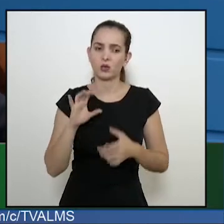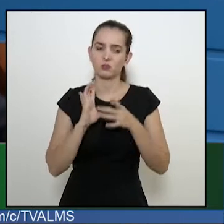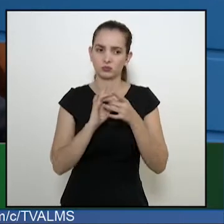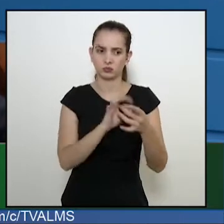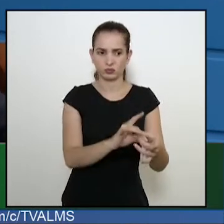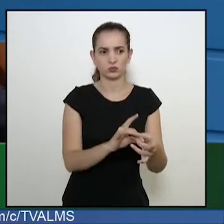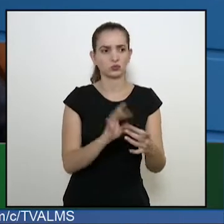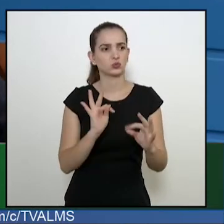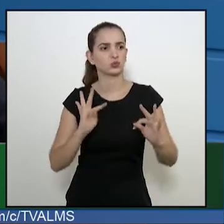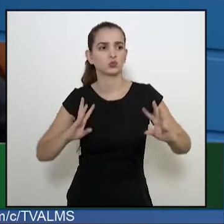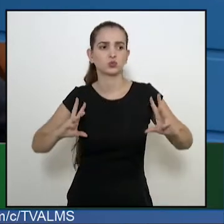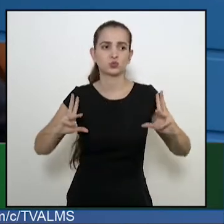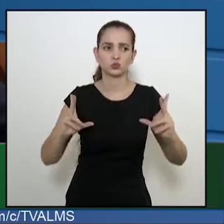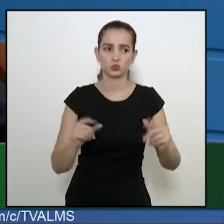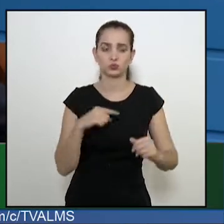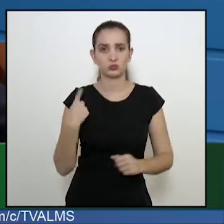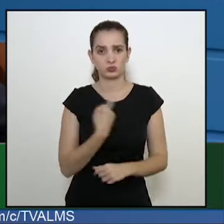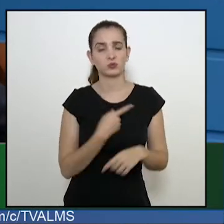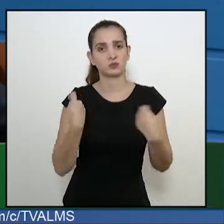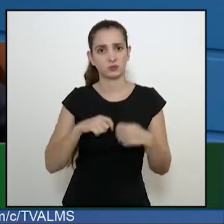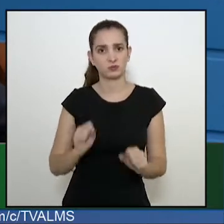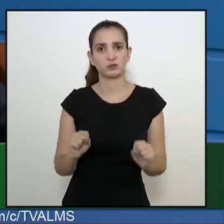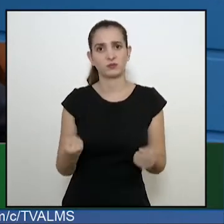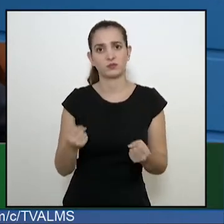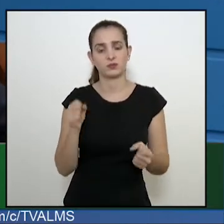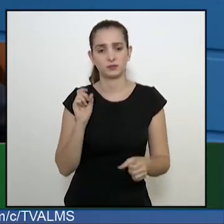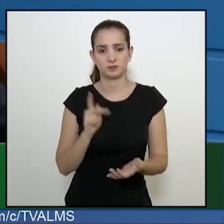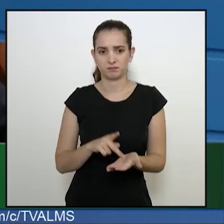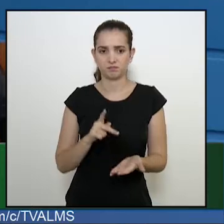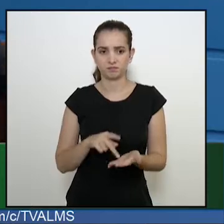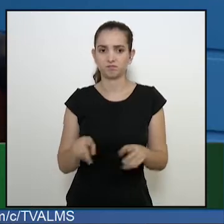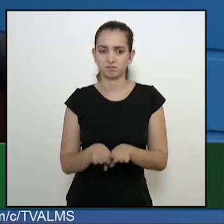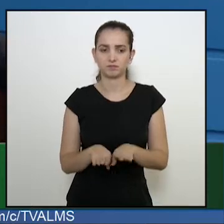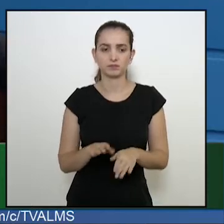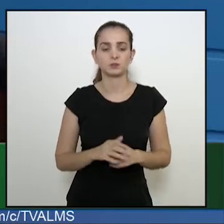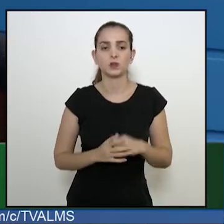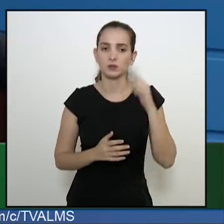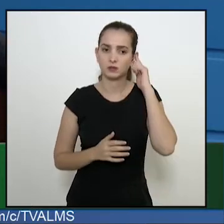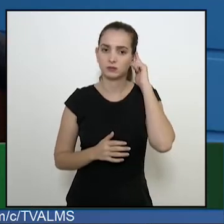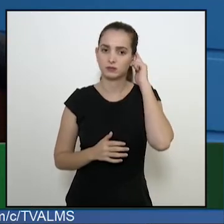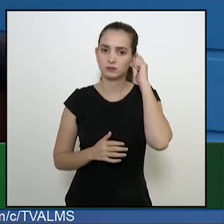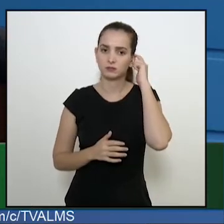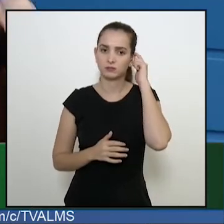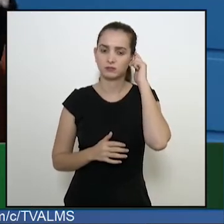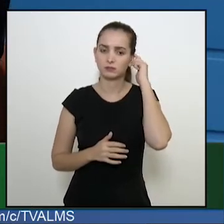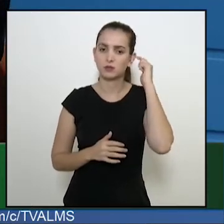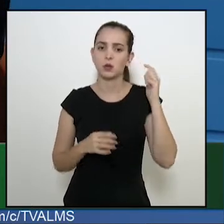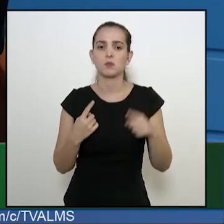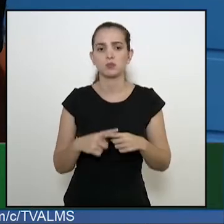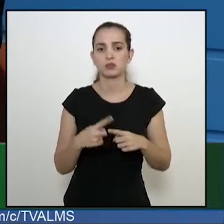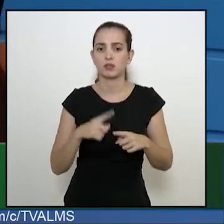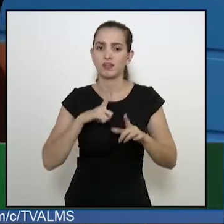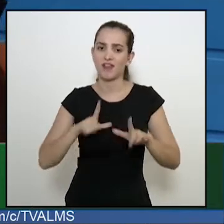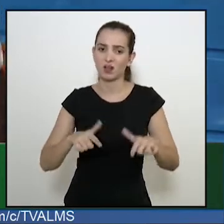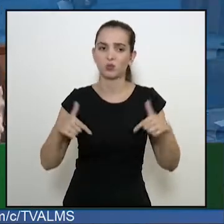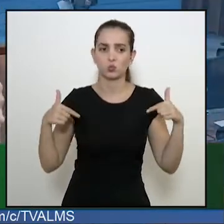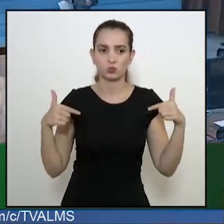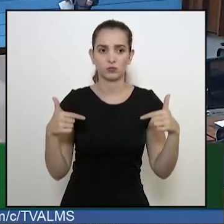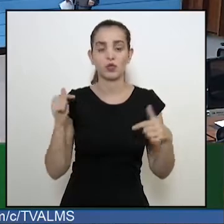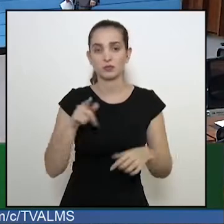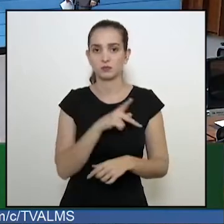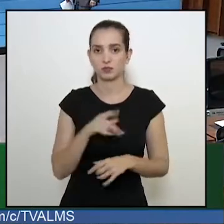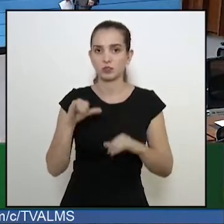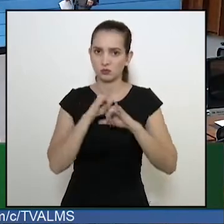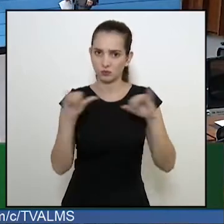que todos nós devemos defender. A luta pela... Esta presidência